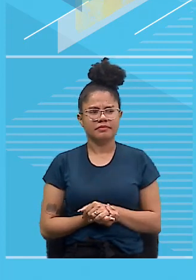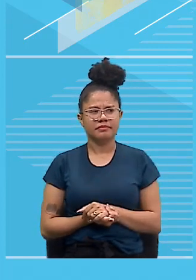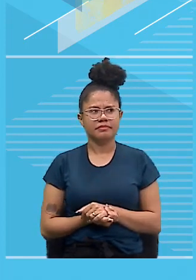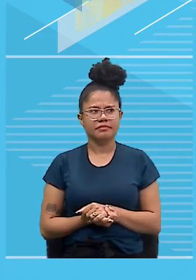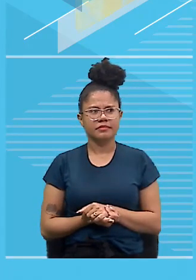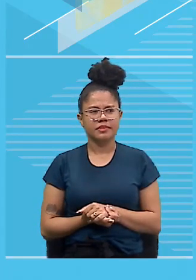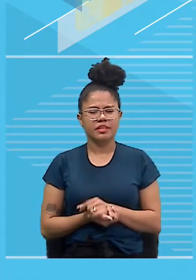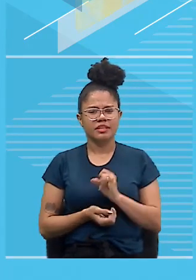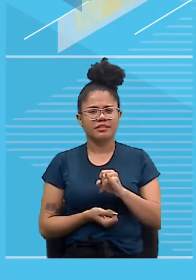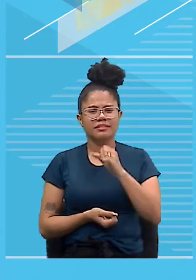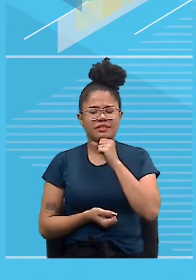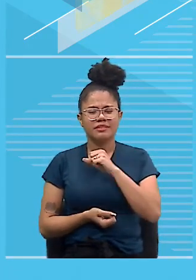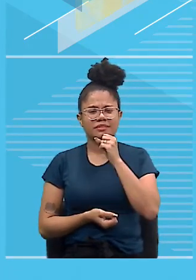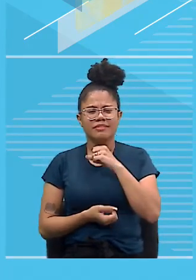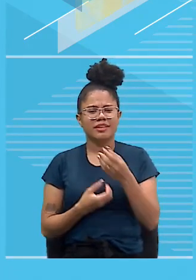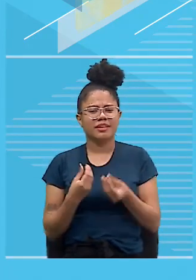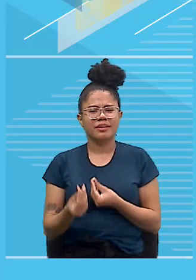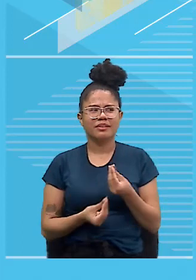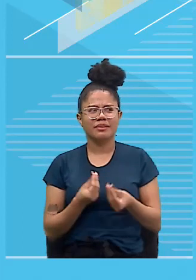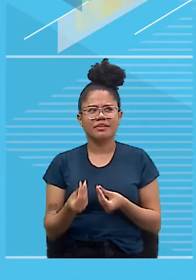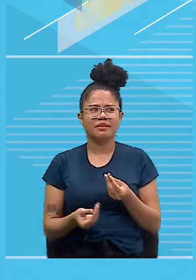como é que eu vou você hein